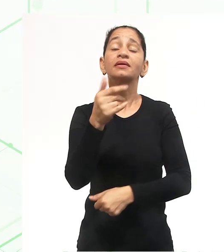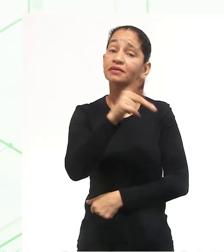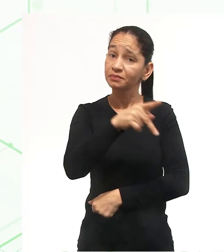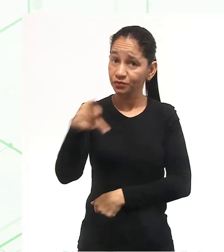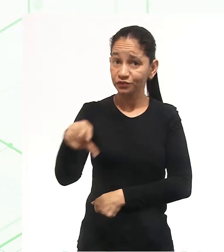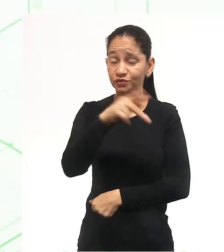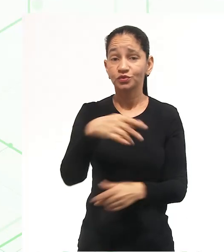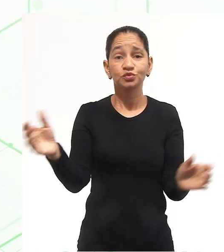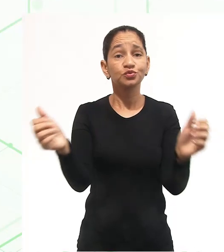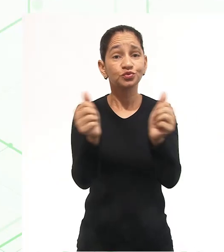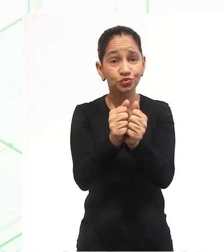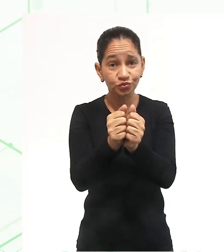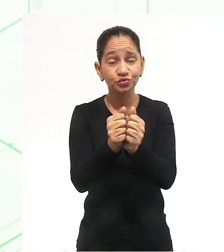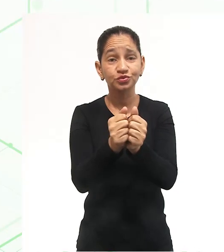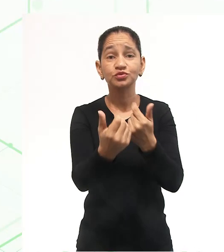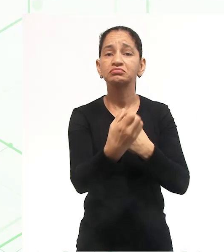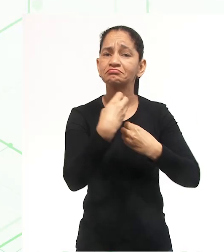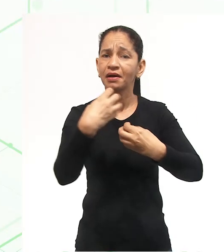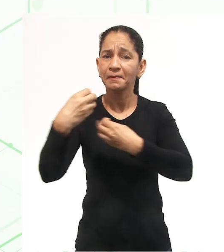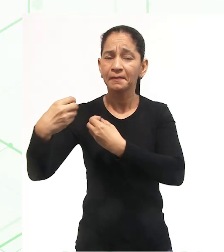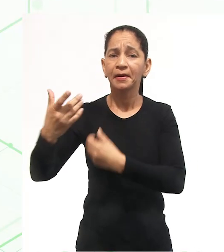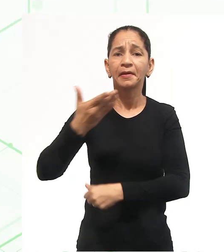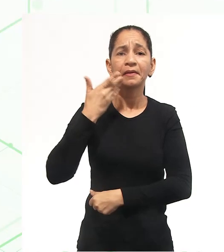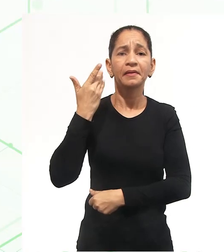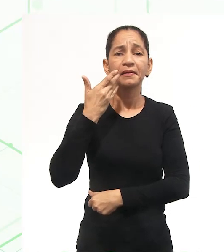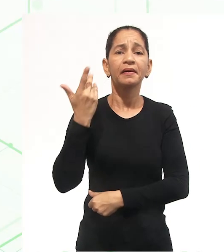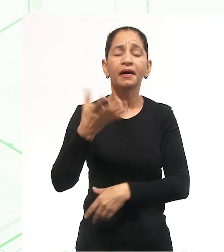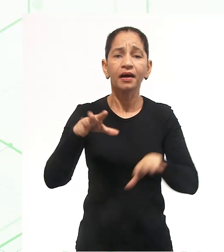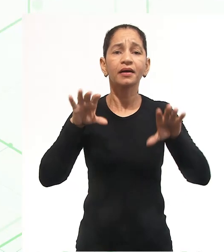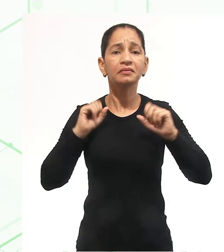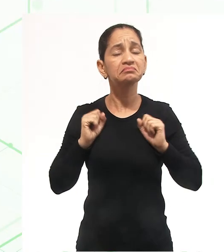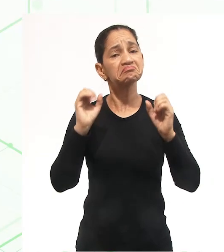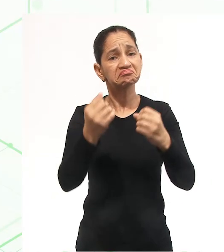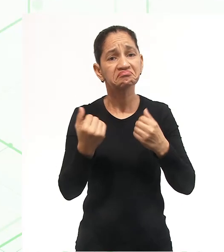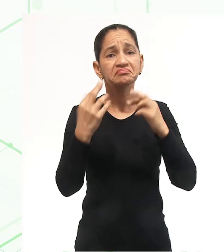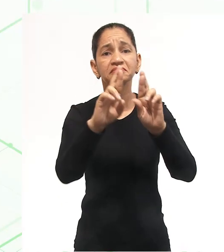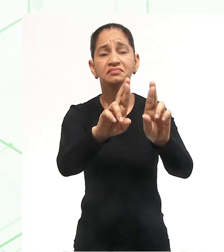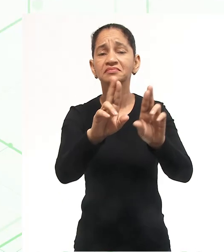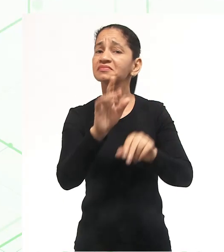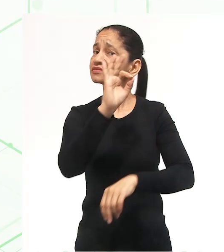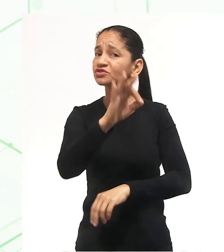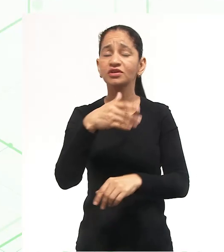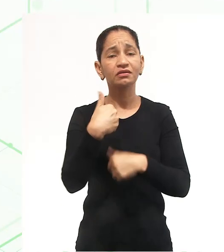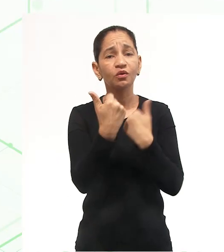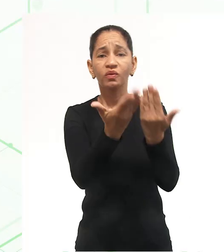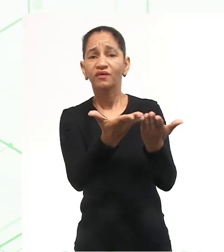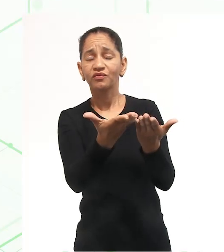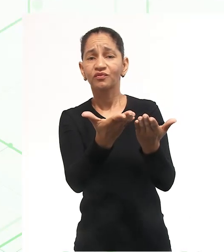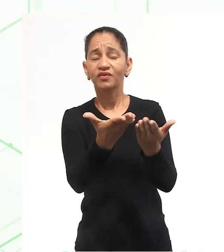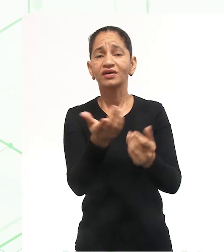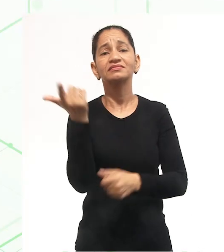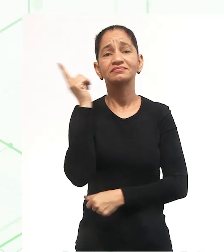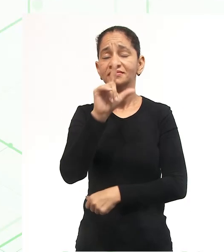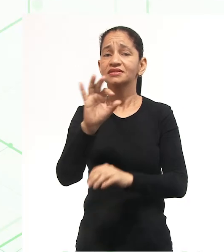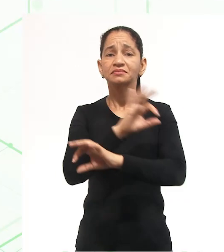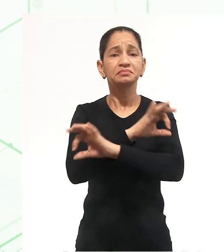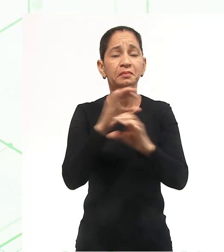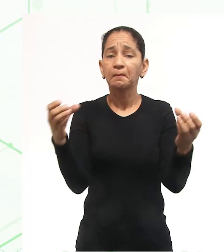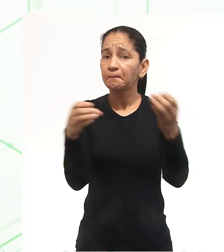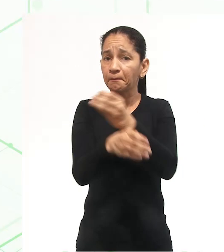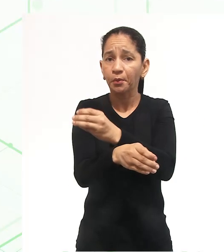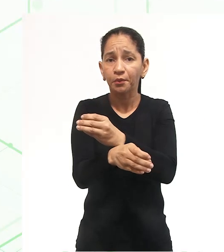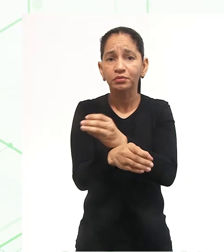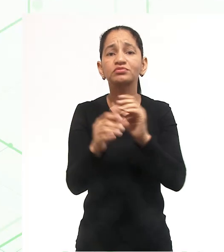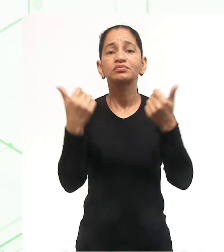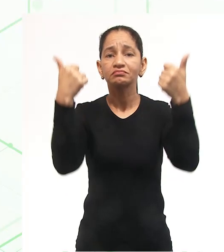professores, para que a gente conseguisse obter esse resultado e aí entregando para a sociedade. Está aí como resultado um post